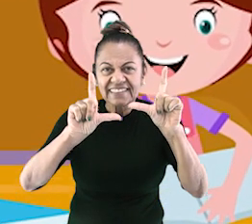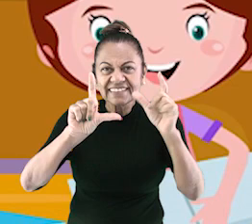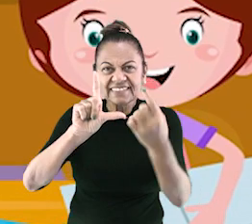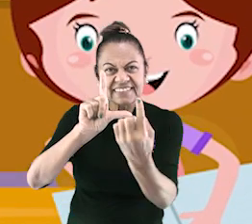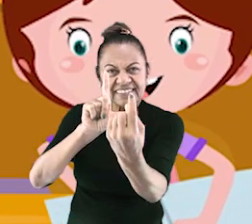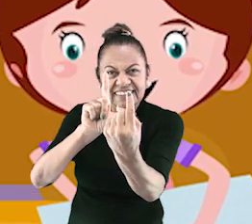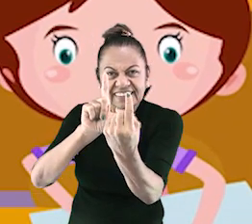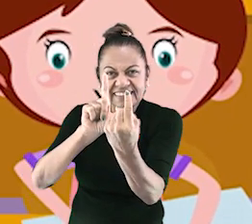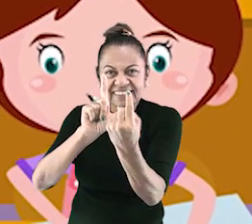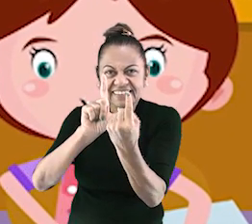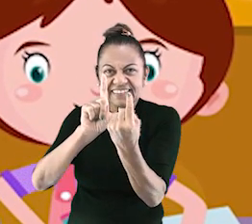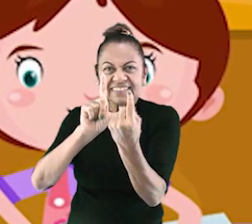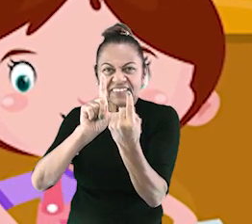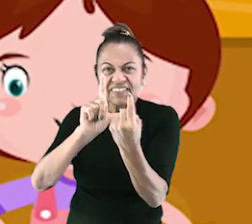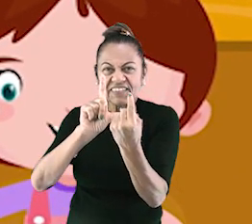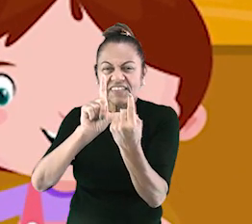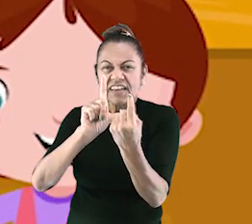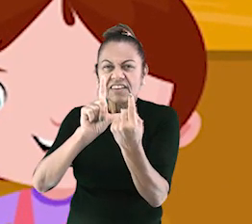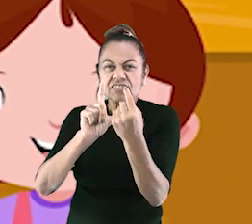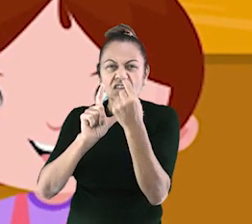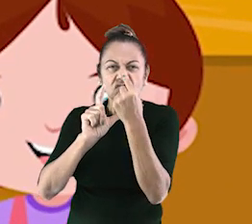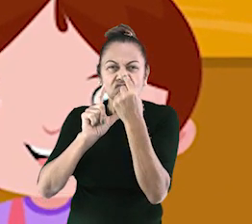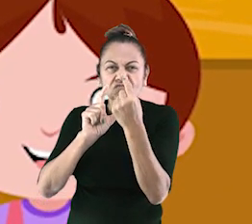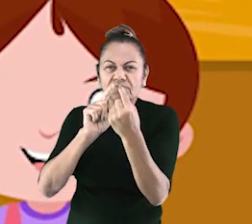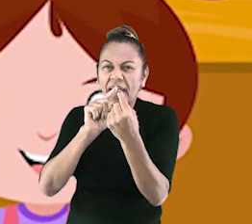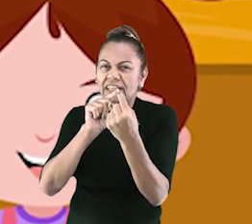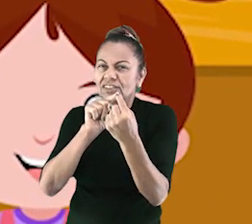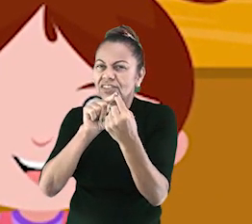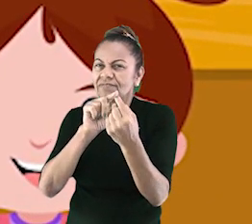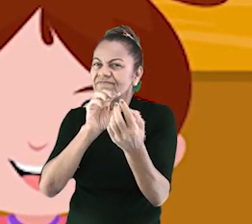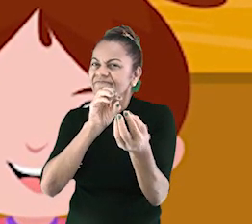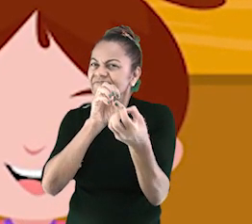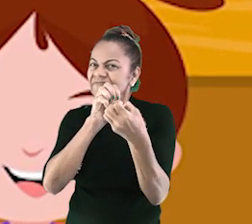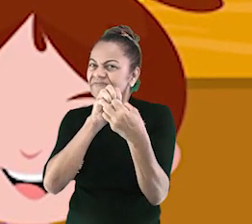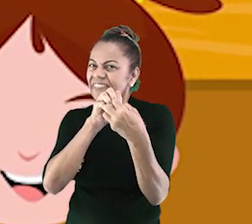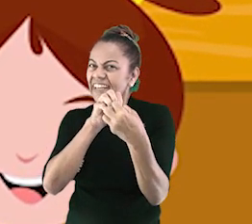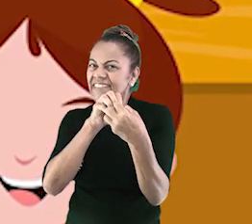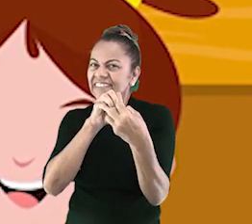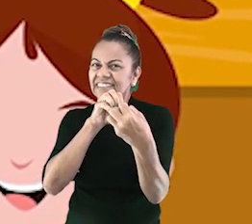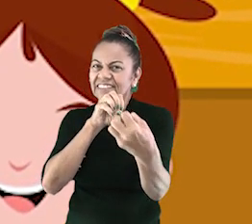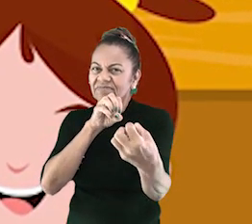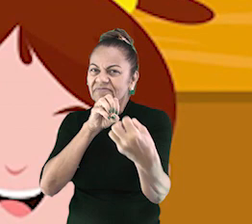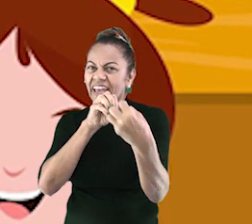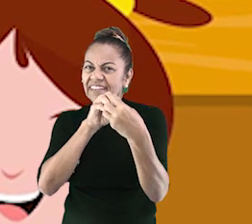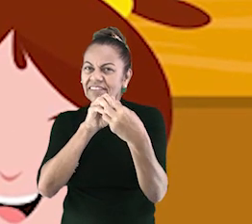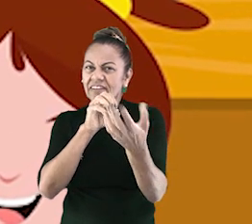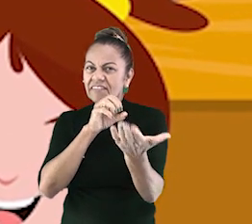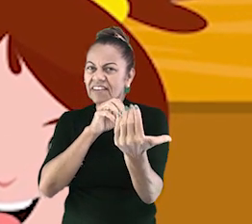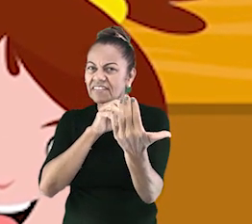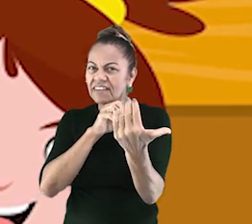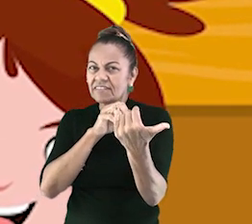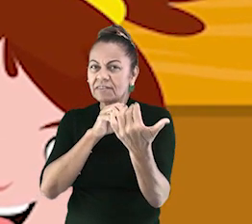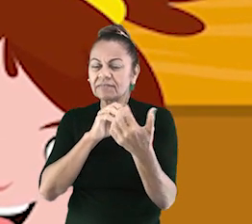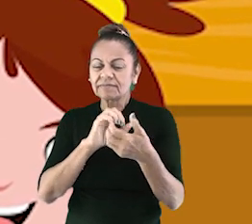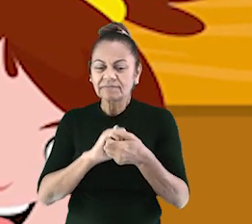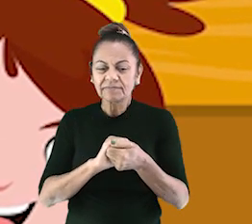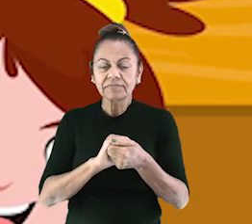Vem aqui. Perto da TV. Pertinho do professor Wallace. Pode aproximar um pouquinho